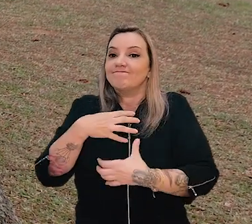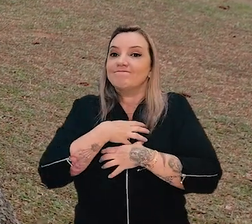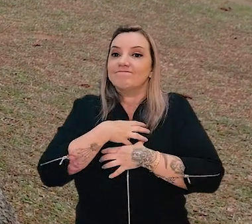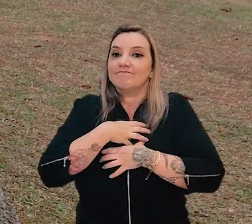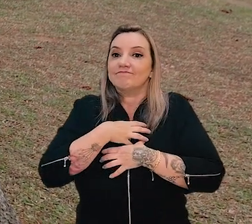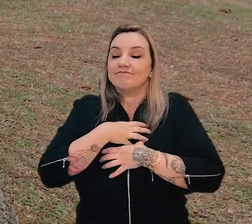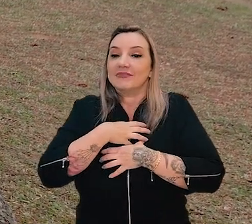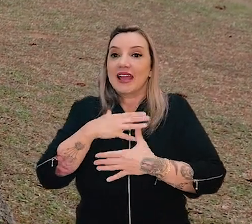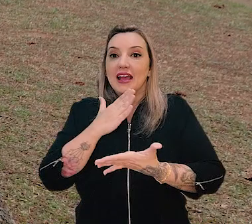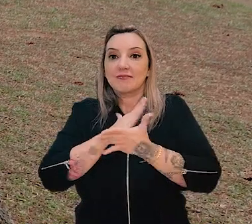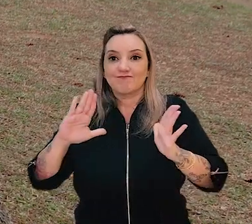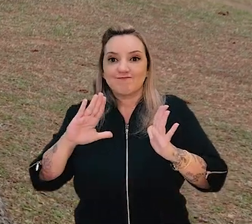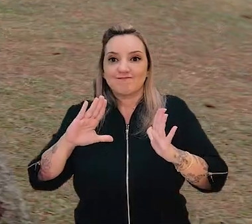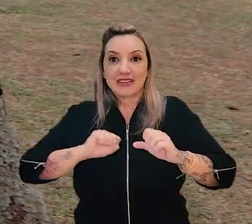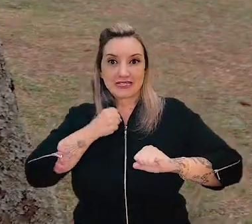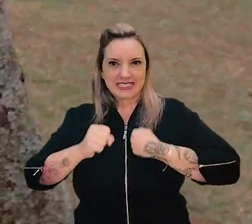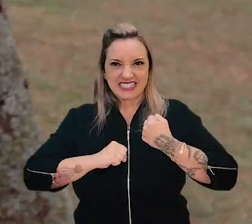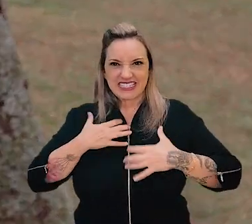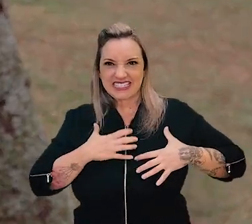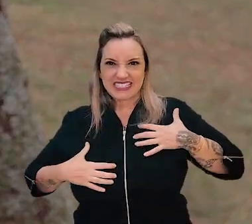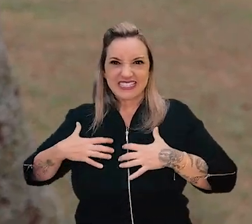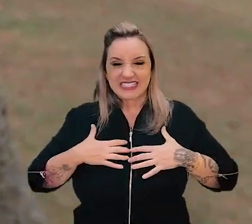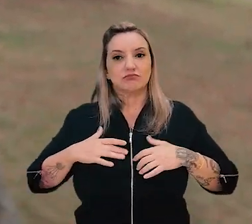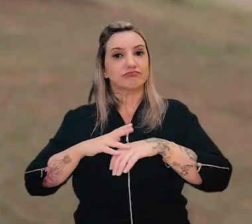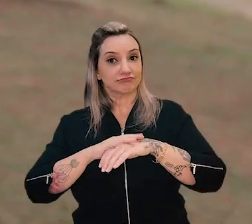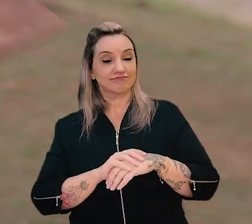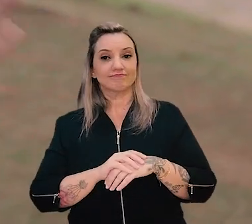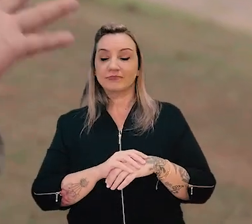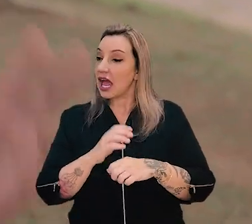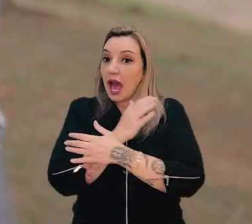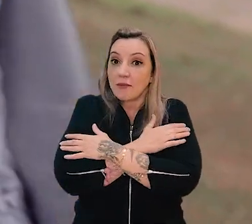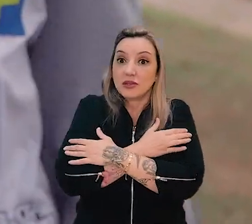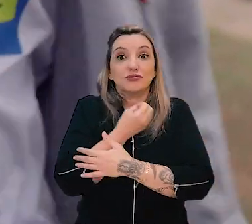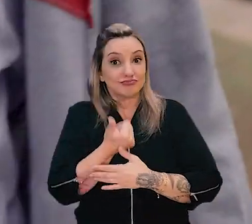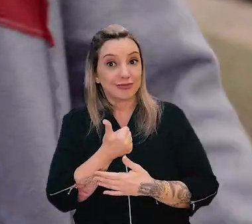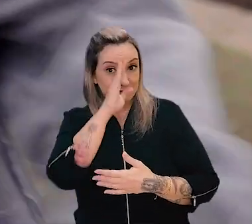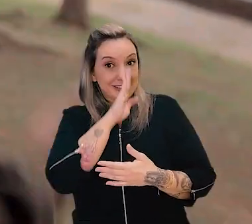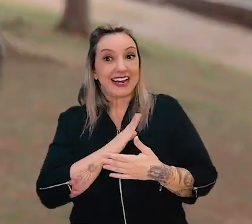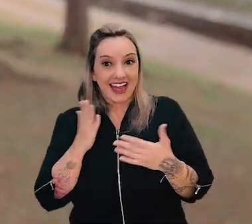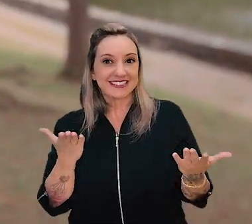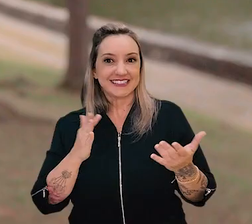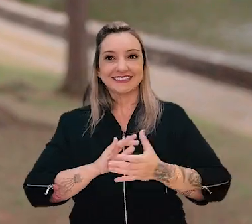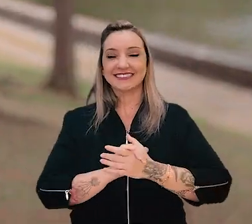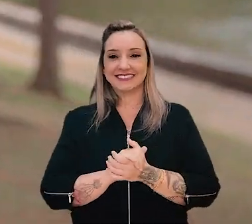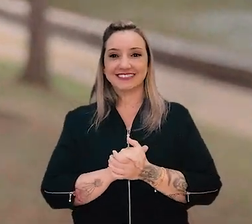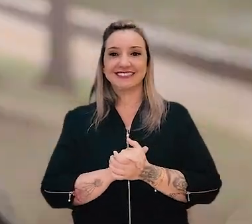contra estresse, ansiedade ou até mesmo infecções. Que maravilha! Um abraço não custa nada.